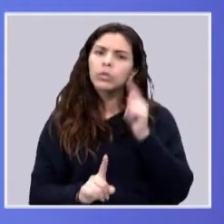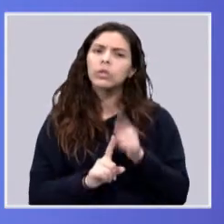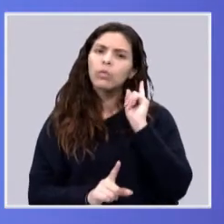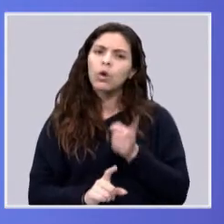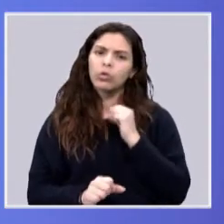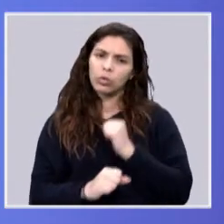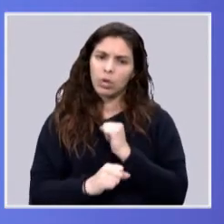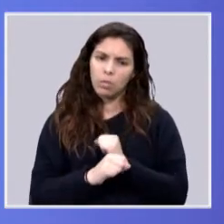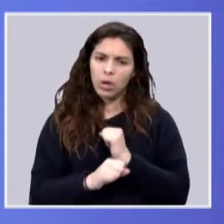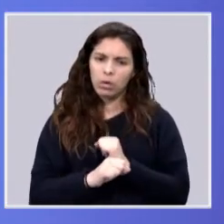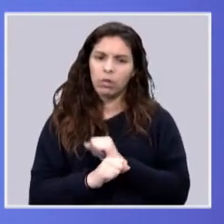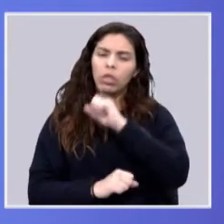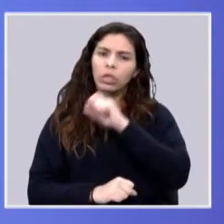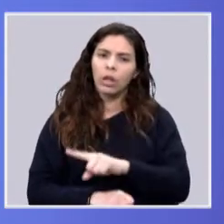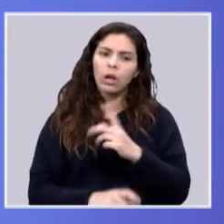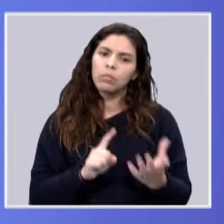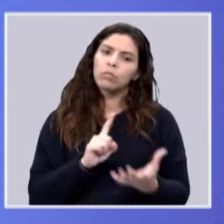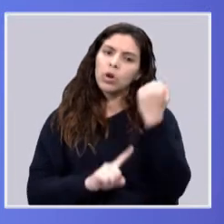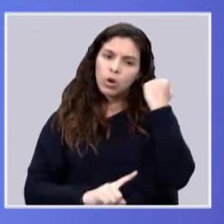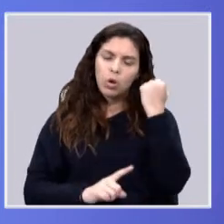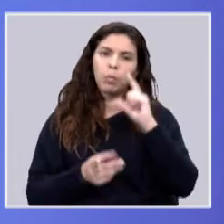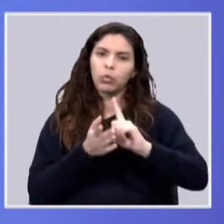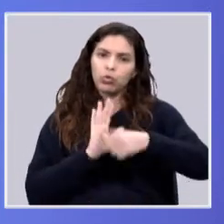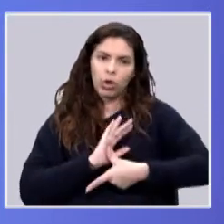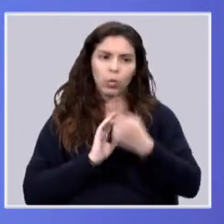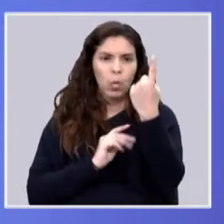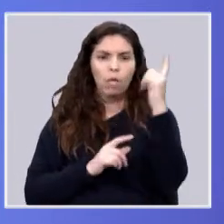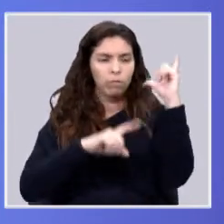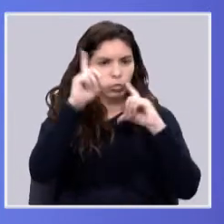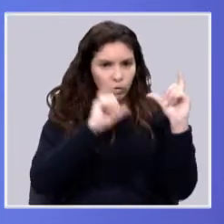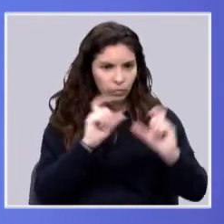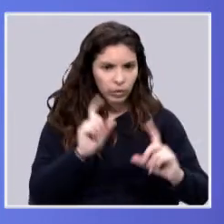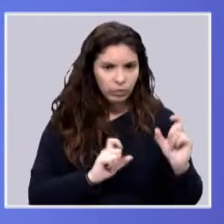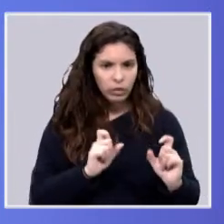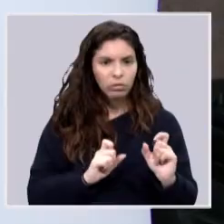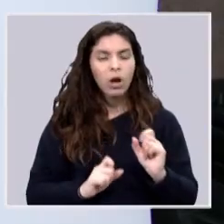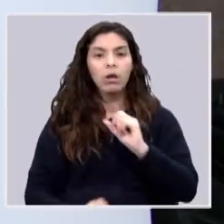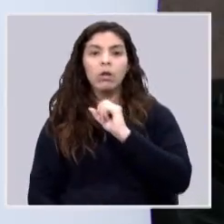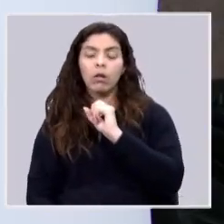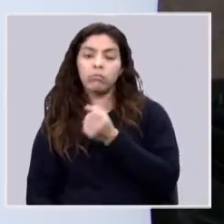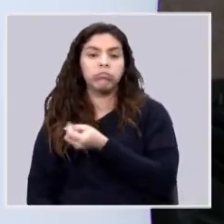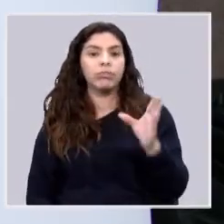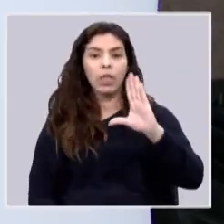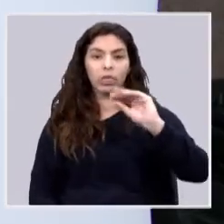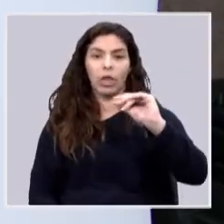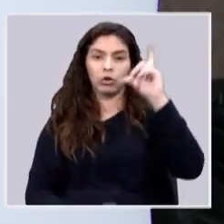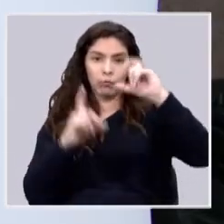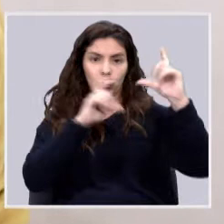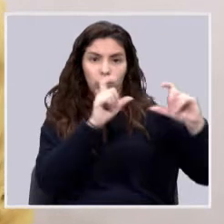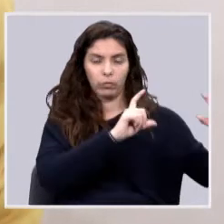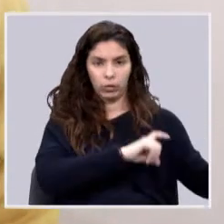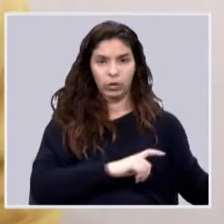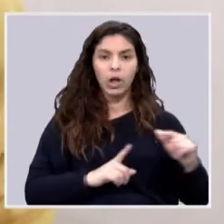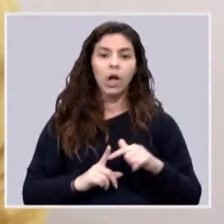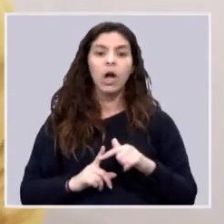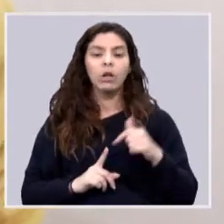O objetivo do trabalho consistia em realizar um projeto fotográfico, uma sequência de 10 imagens, que